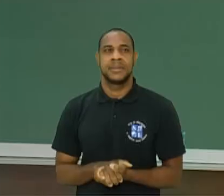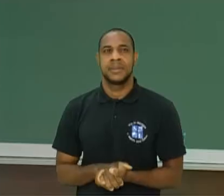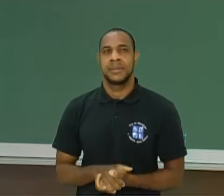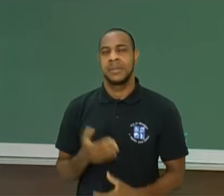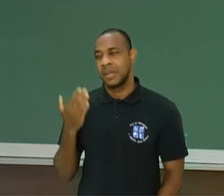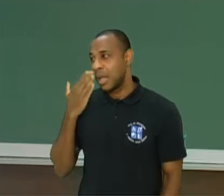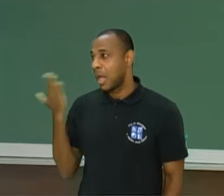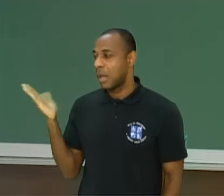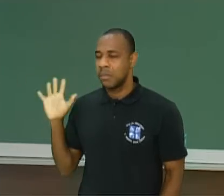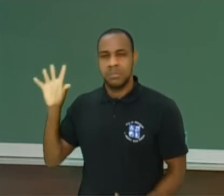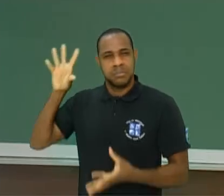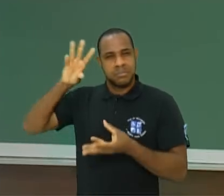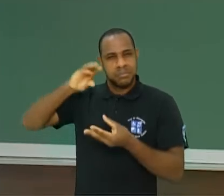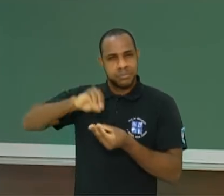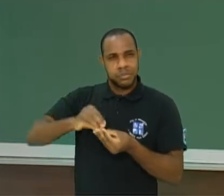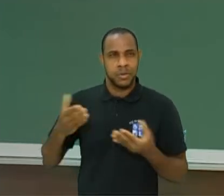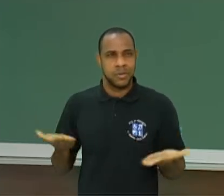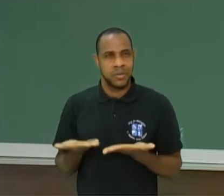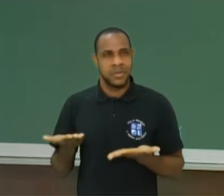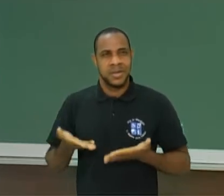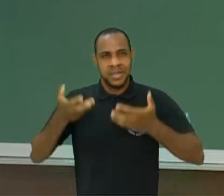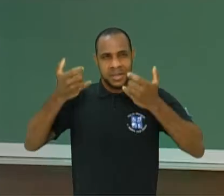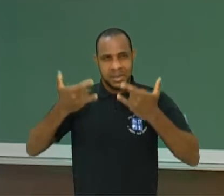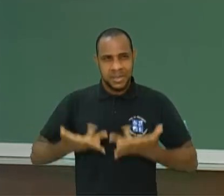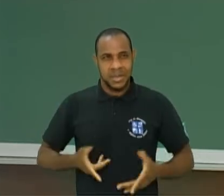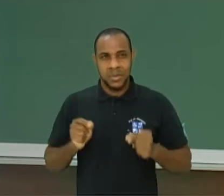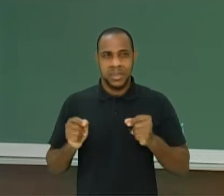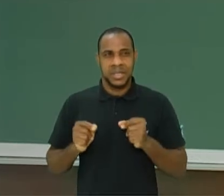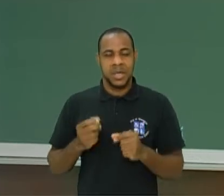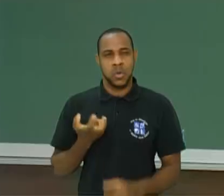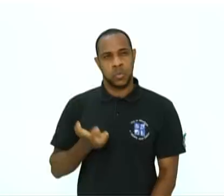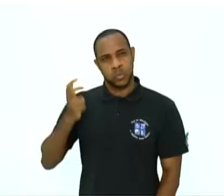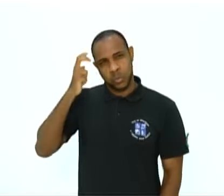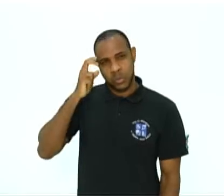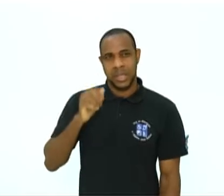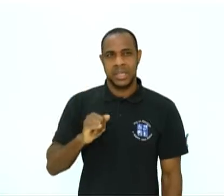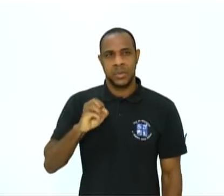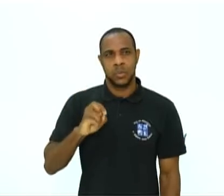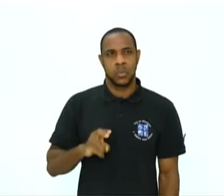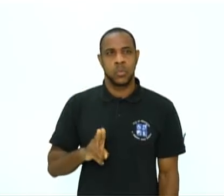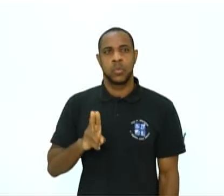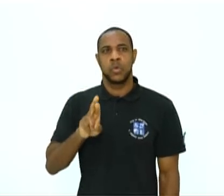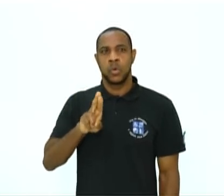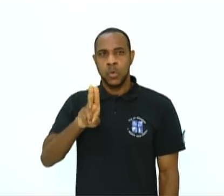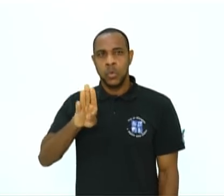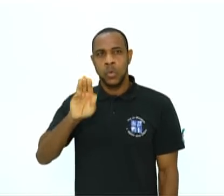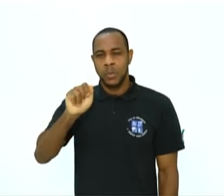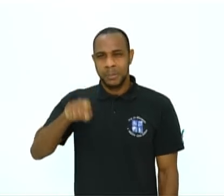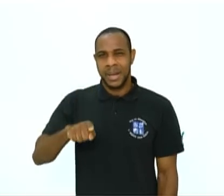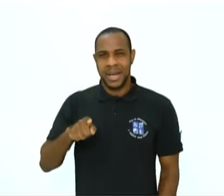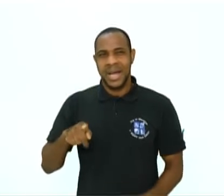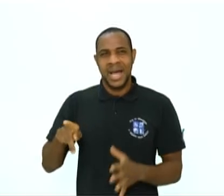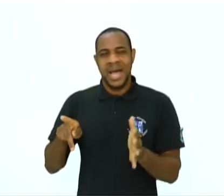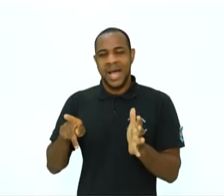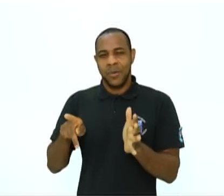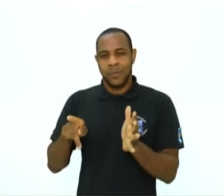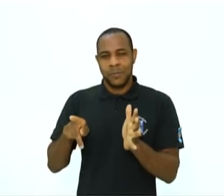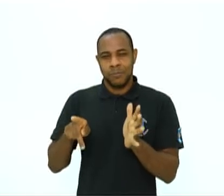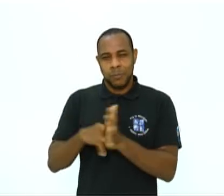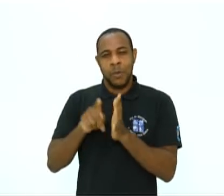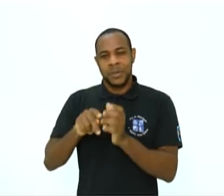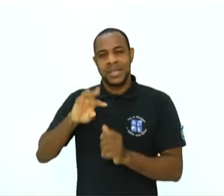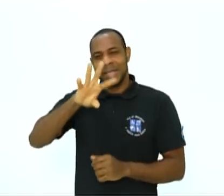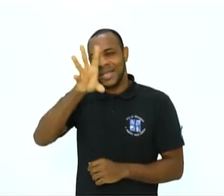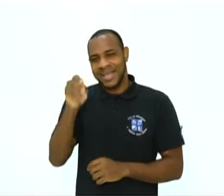Então, retomando, né? A gente falou da cultura iorubá, né? Que é a cultura que vem da África, né? E vem para o Brasil